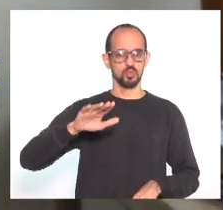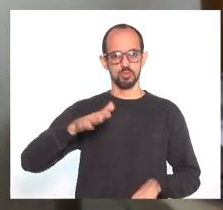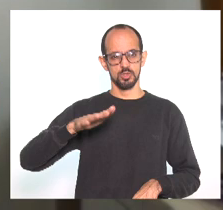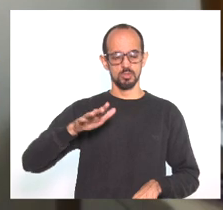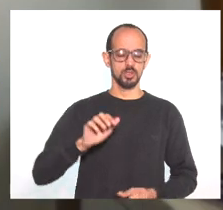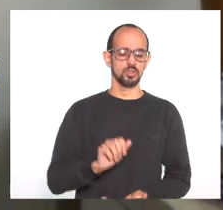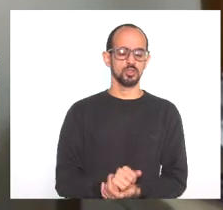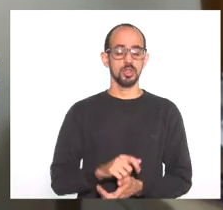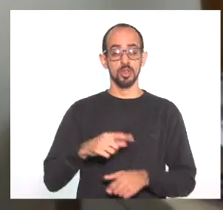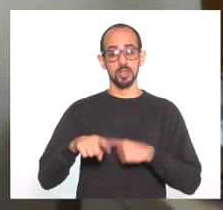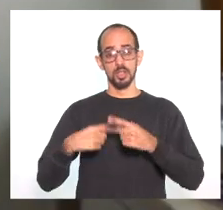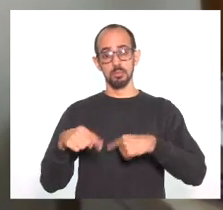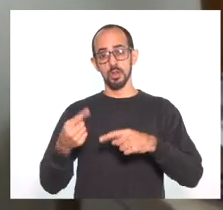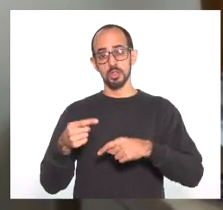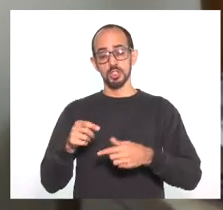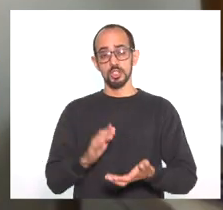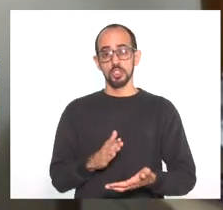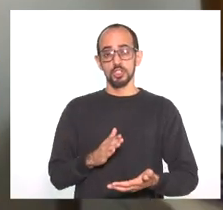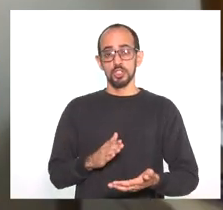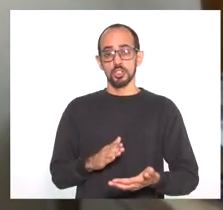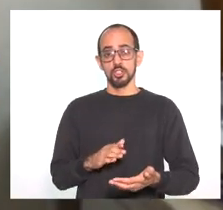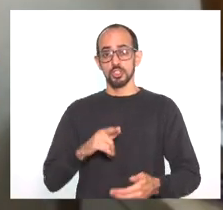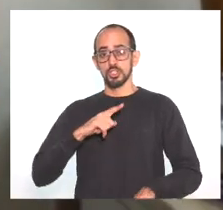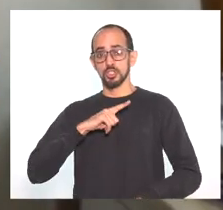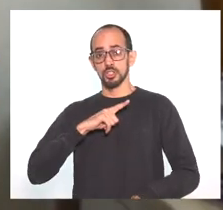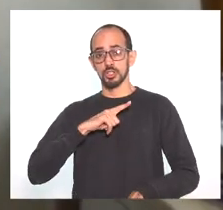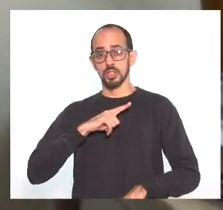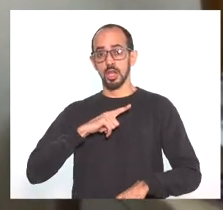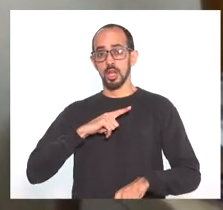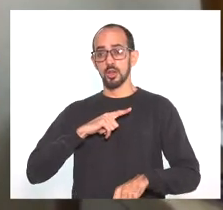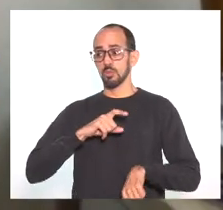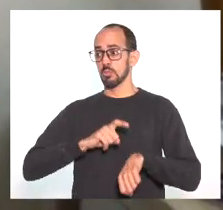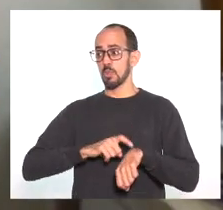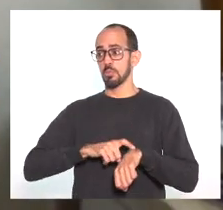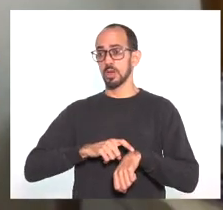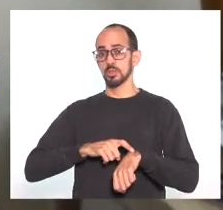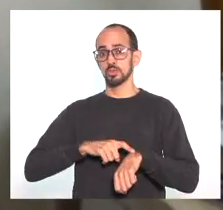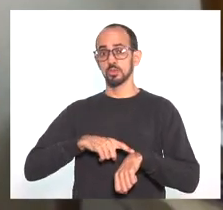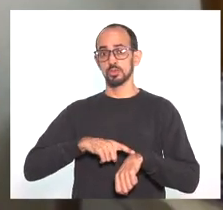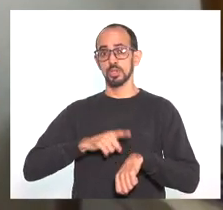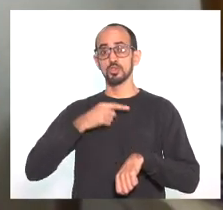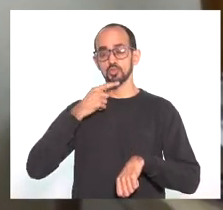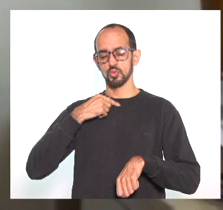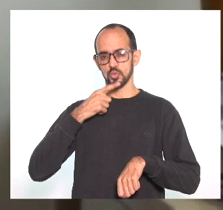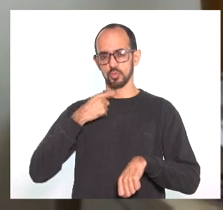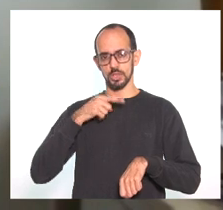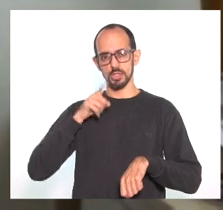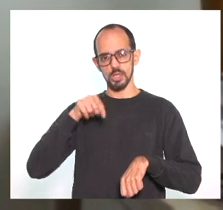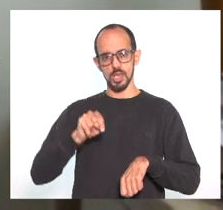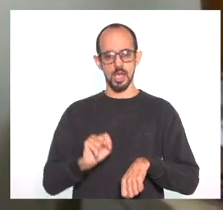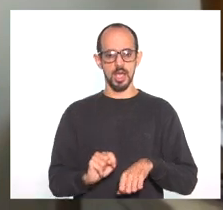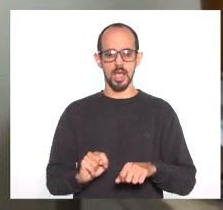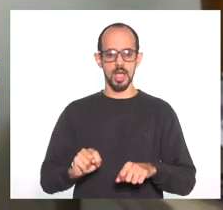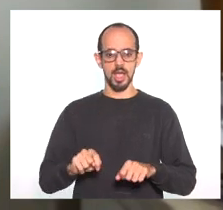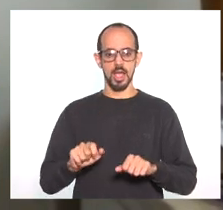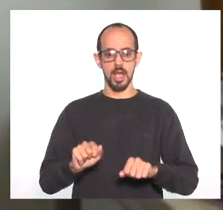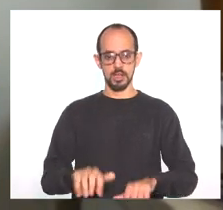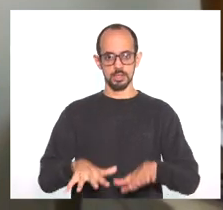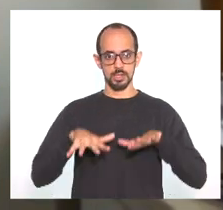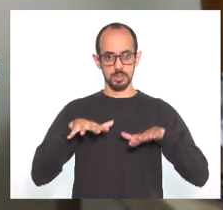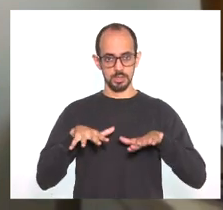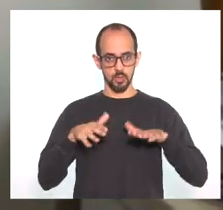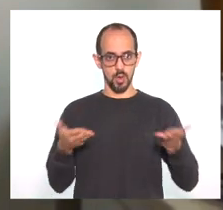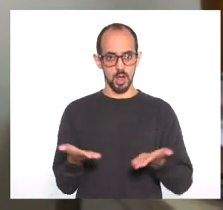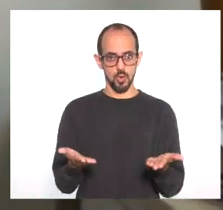e depois a gente entra com os questionamentos. Essa seria a sessão para a gente fazer agora no